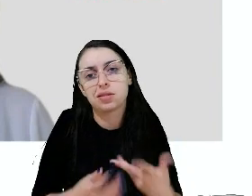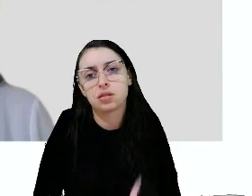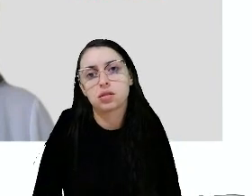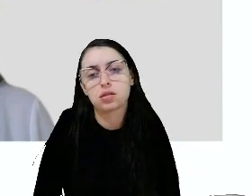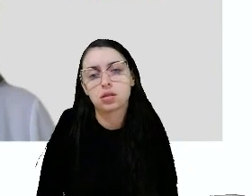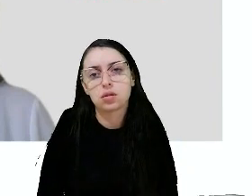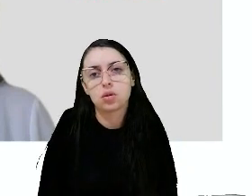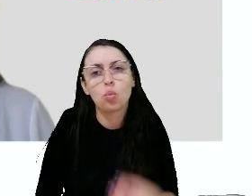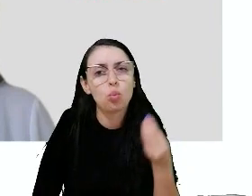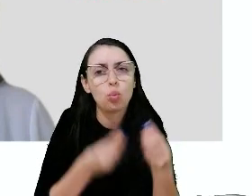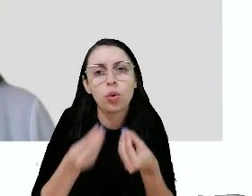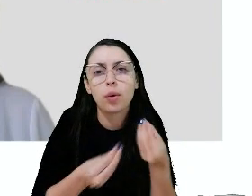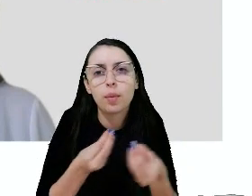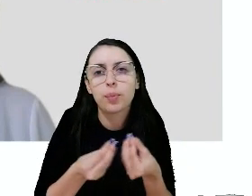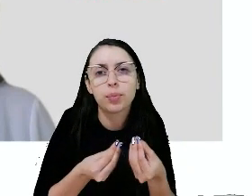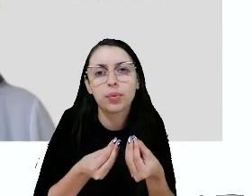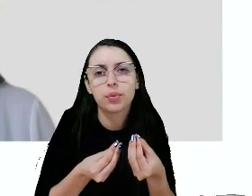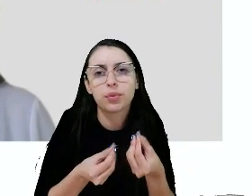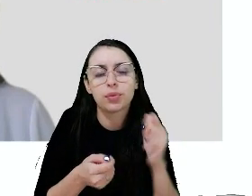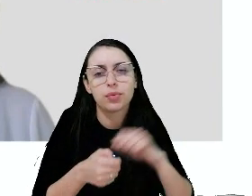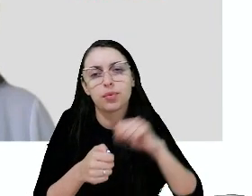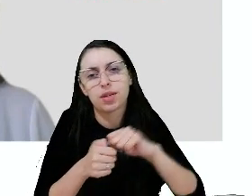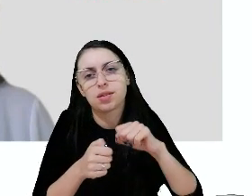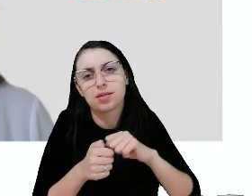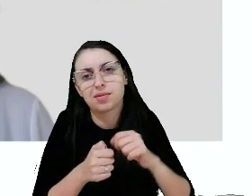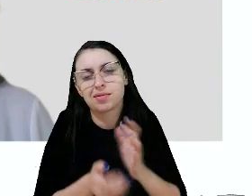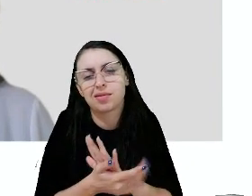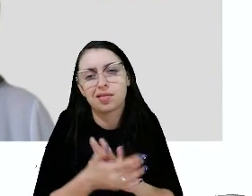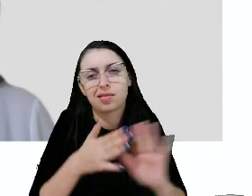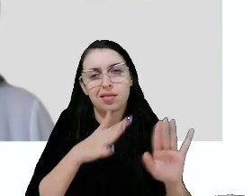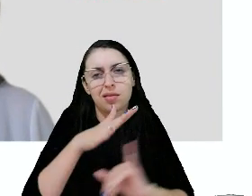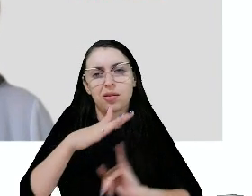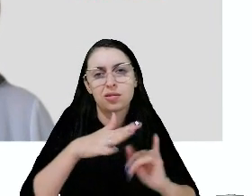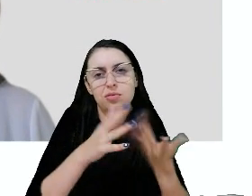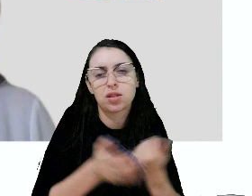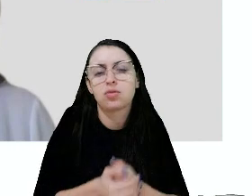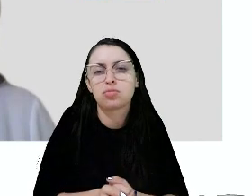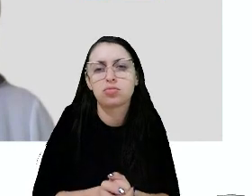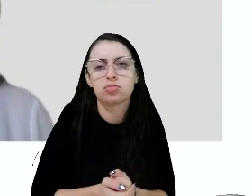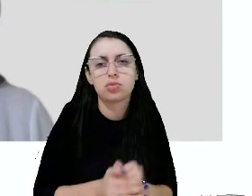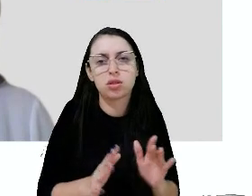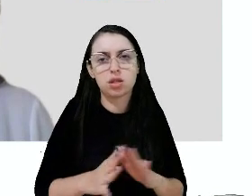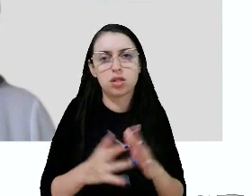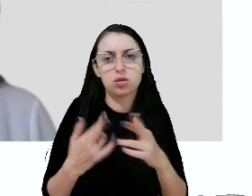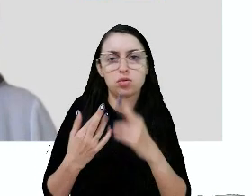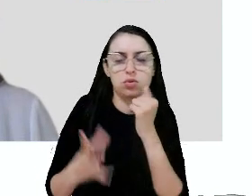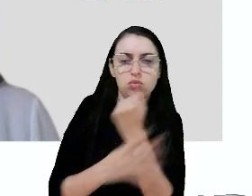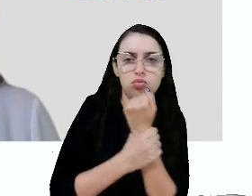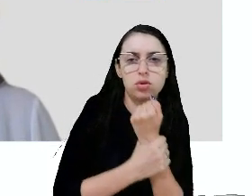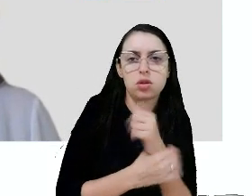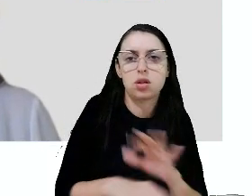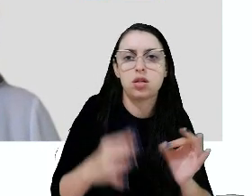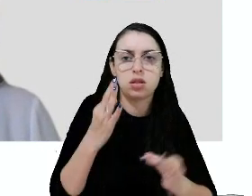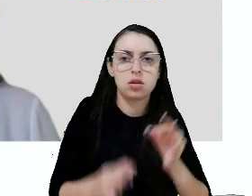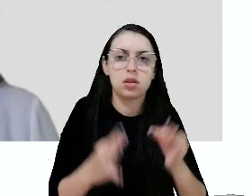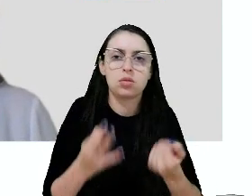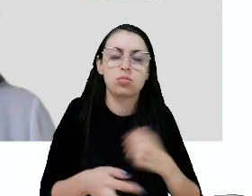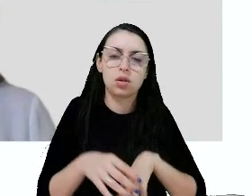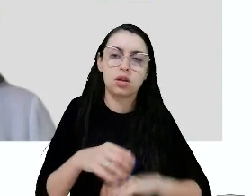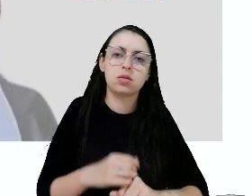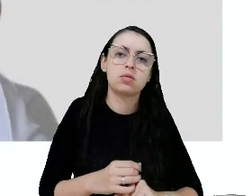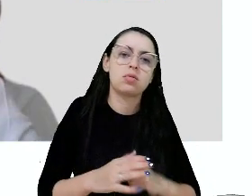E o que é que efetivamente, não é? Órgãos do sistema de justiça, e eu vou hoje, porque isso foi ontem,